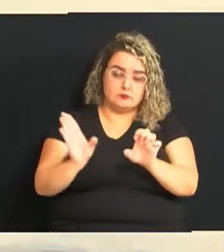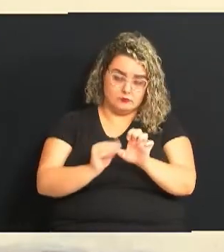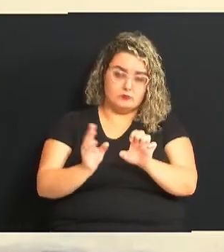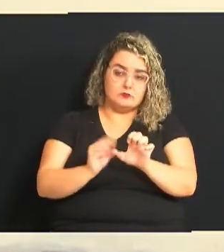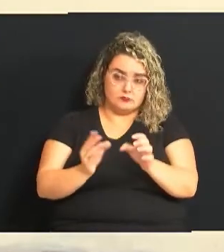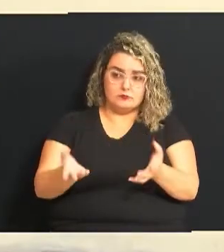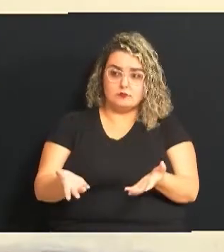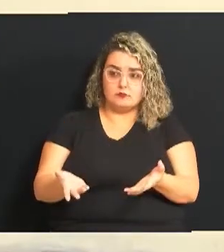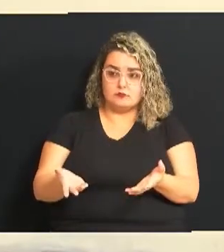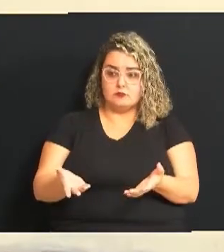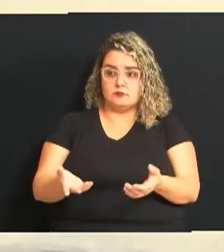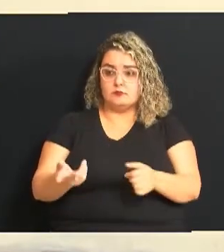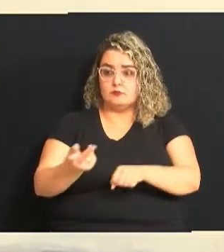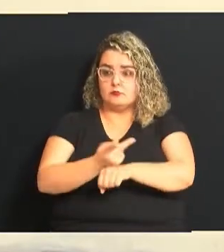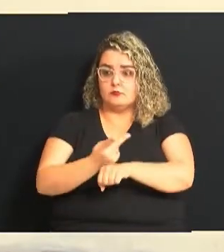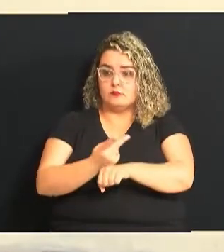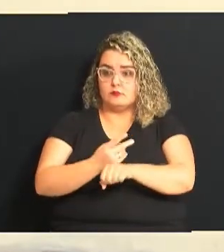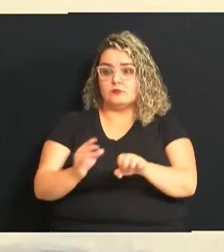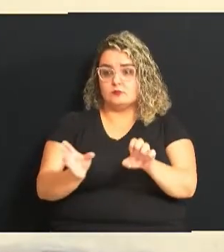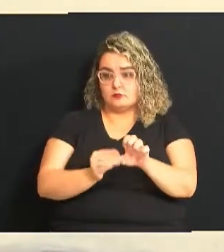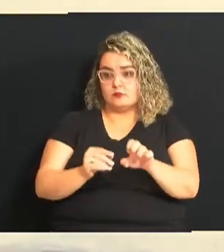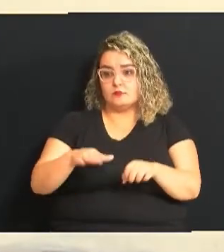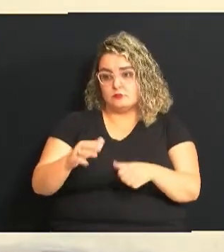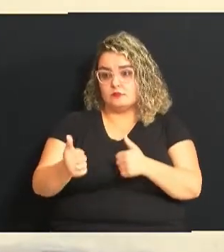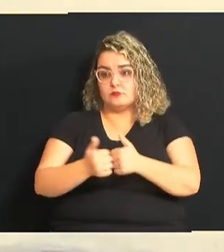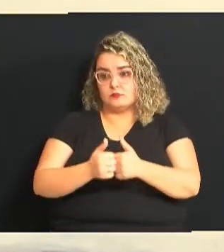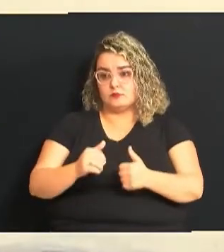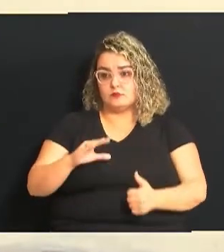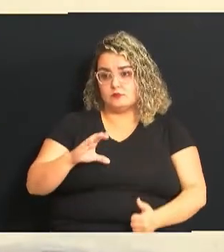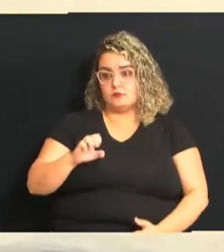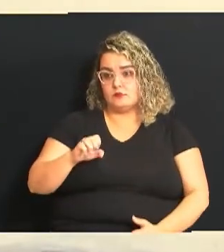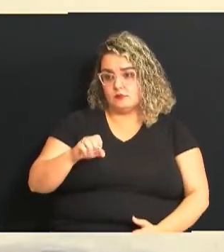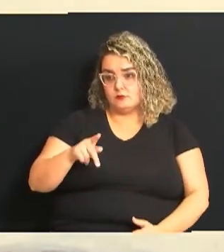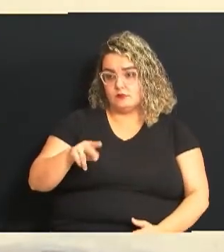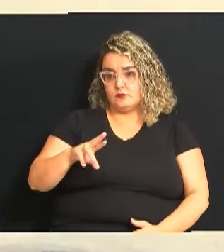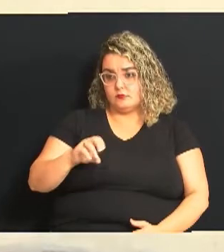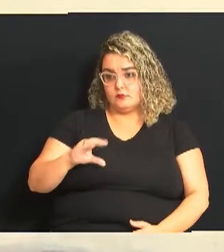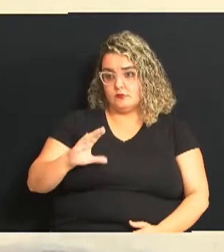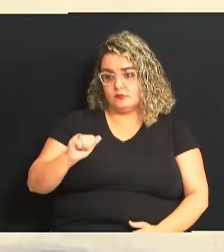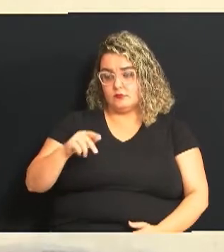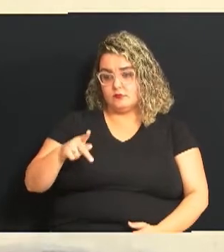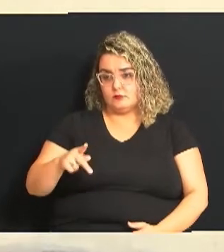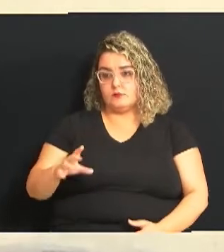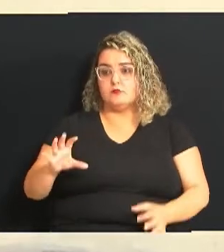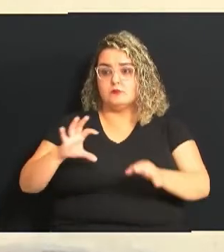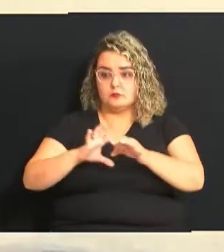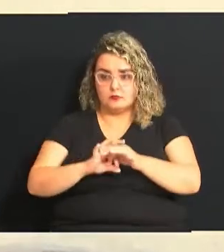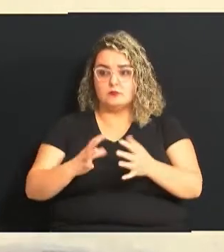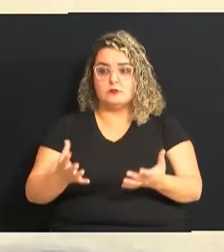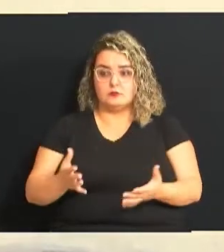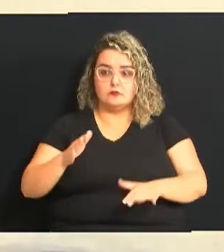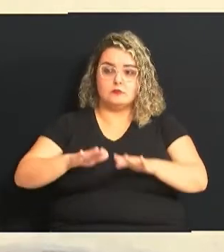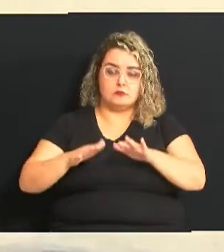Então, é só procurar o EJA mais próximo, ao CEPROCAMP, que muitas vezes está ligado ao